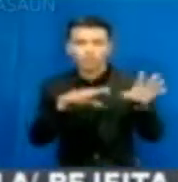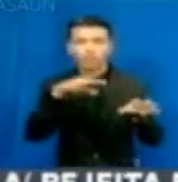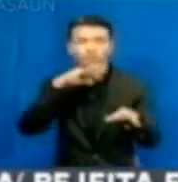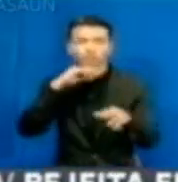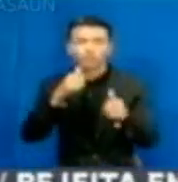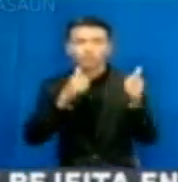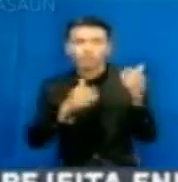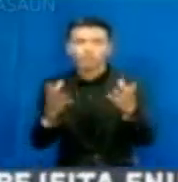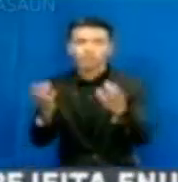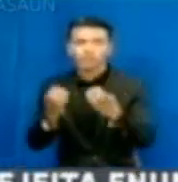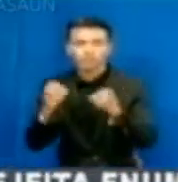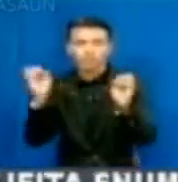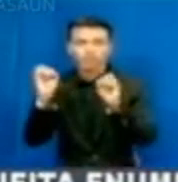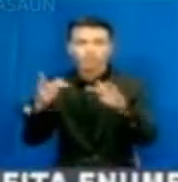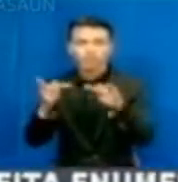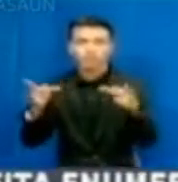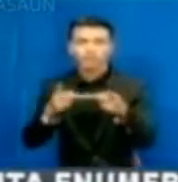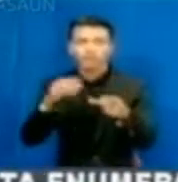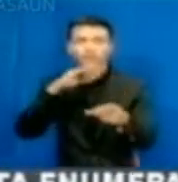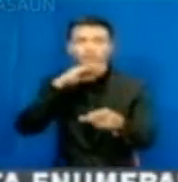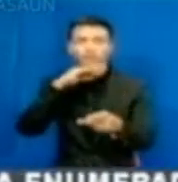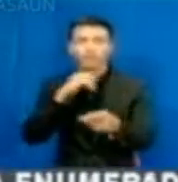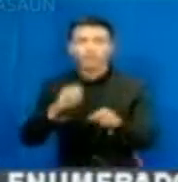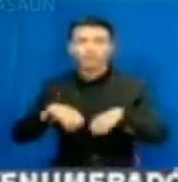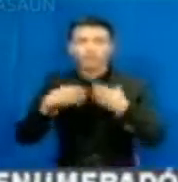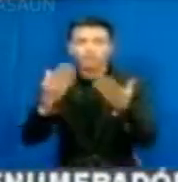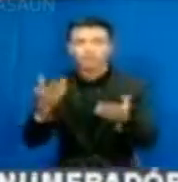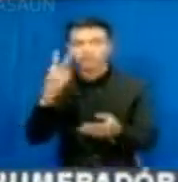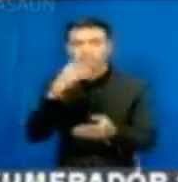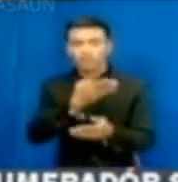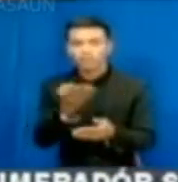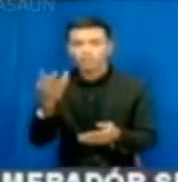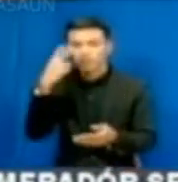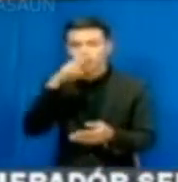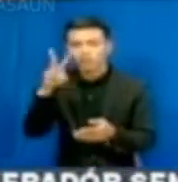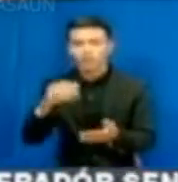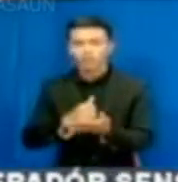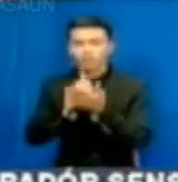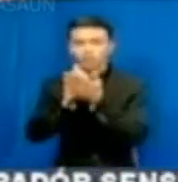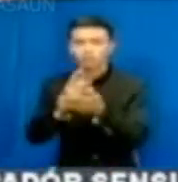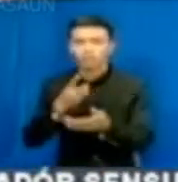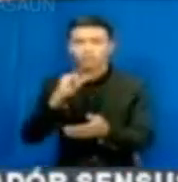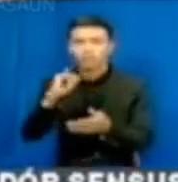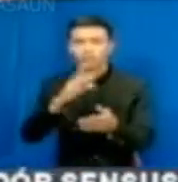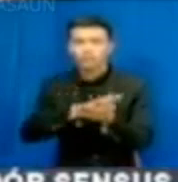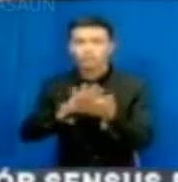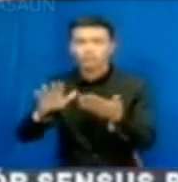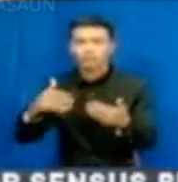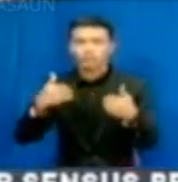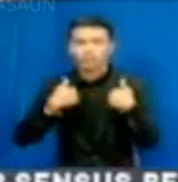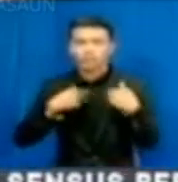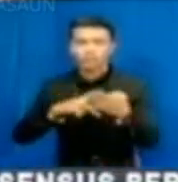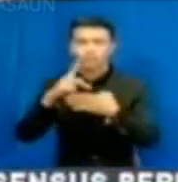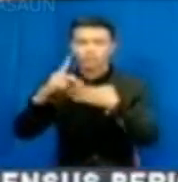Nomos Lai Lixera Kha Fatin Atau Su Lixo Fatin Sira Contribui Sira Sira Sira Sira Iha Programma